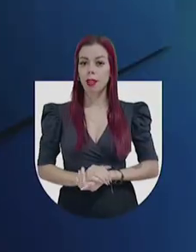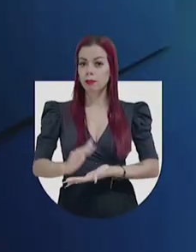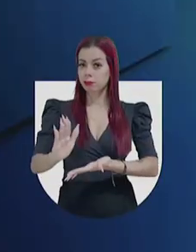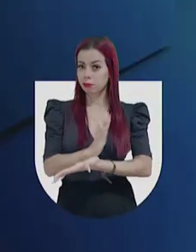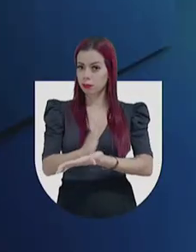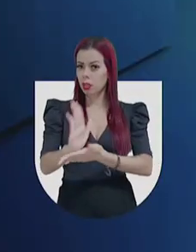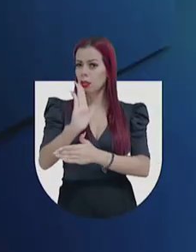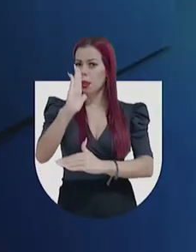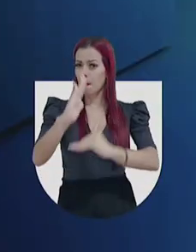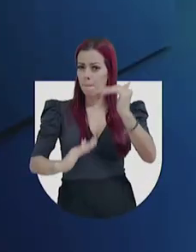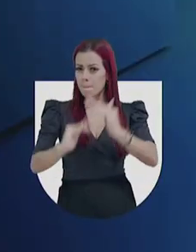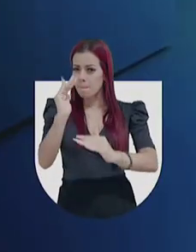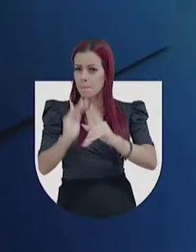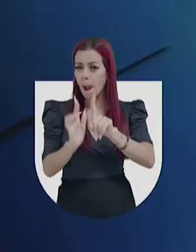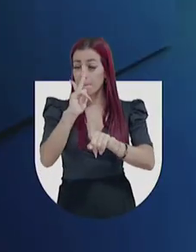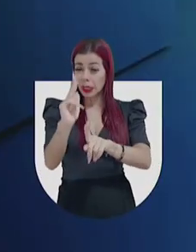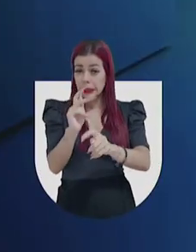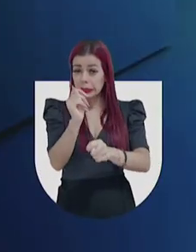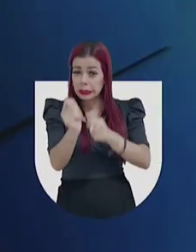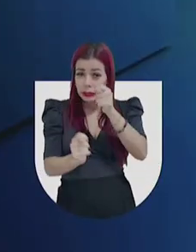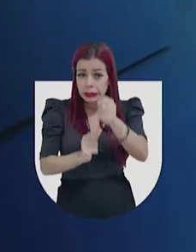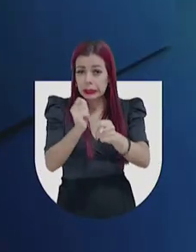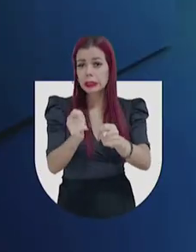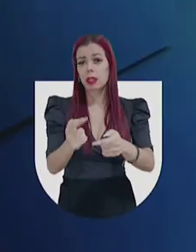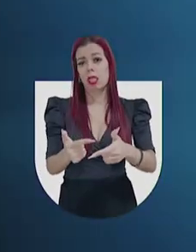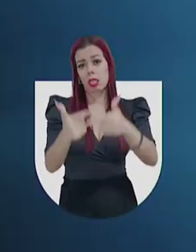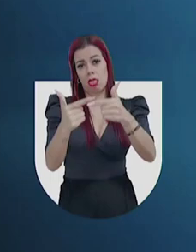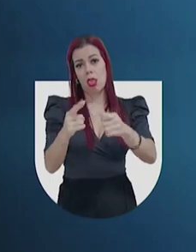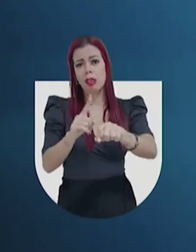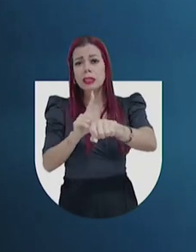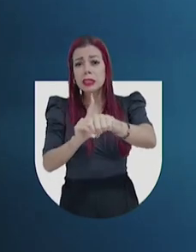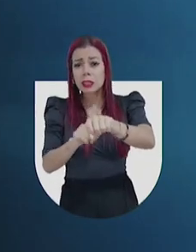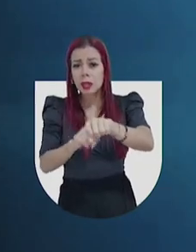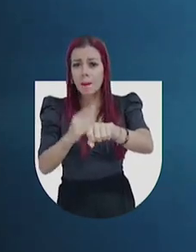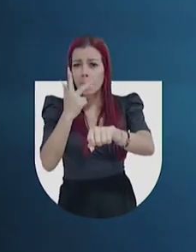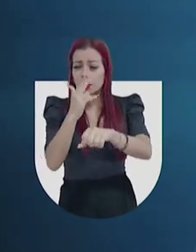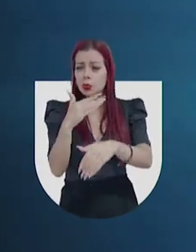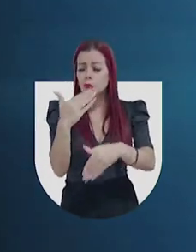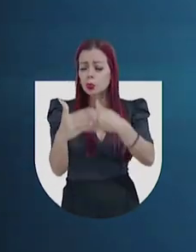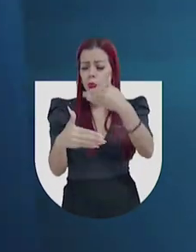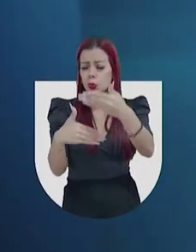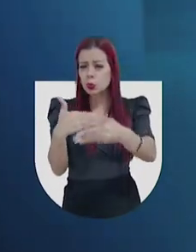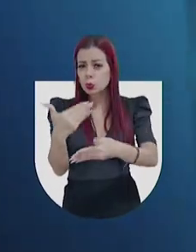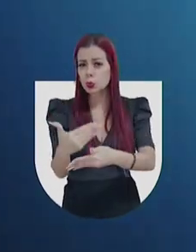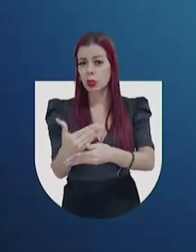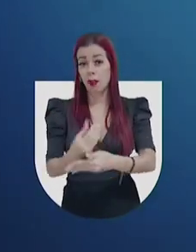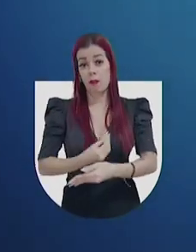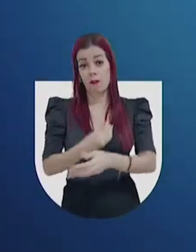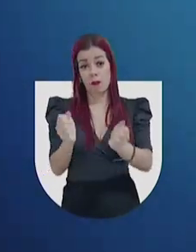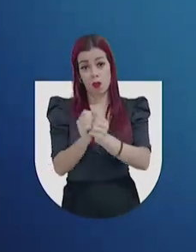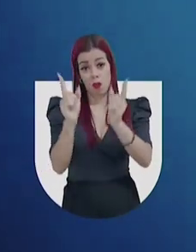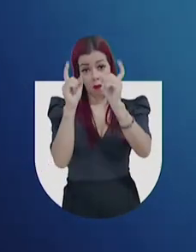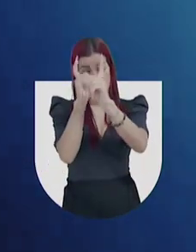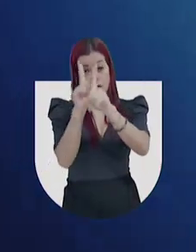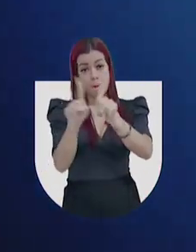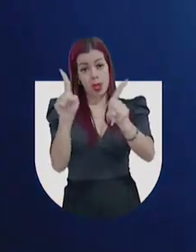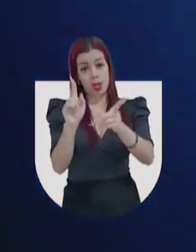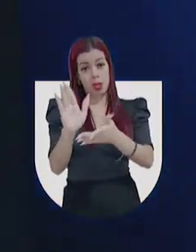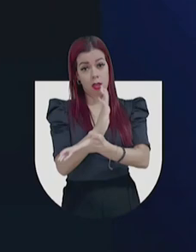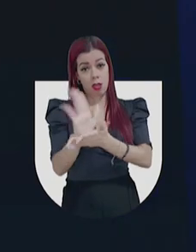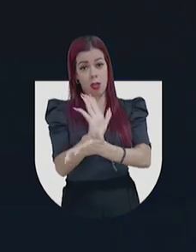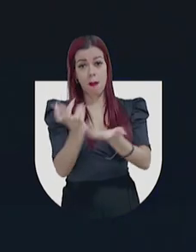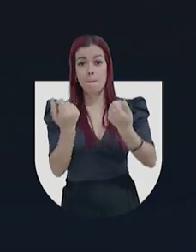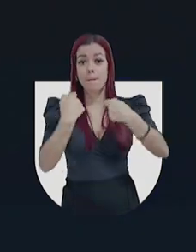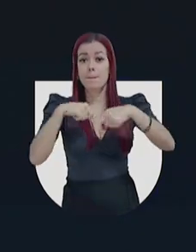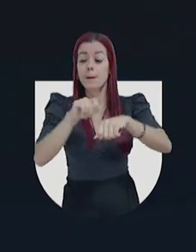Muitas vezes o empresário precisa se apertar para lidar com alguns desafios. Com o tempo, a gente vai se acostumando a conviver com essas dificuldades. Mas, em